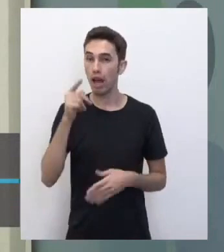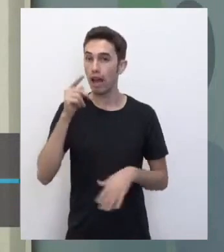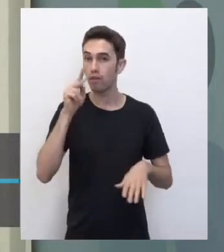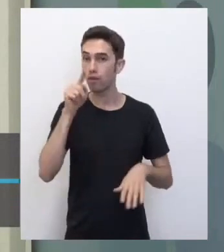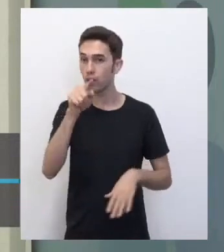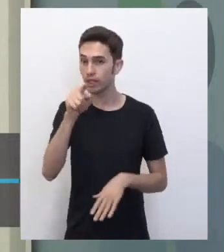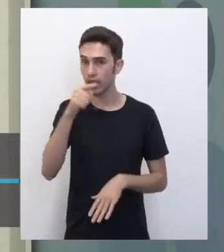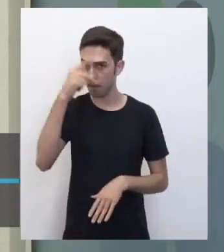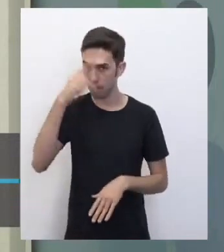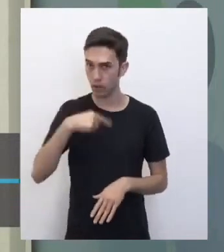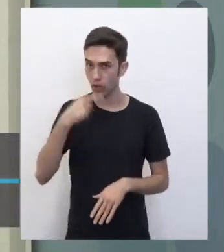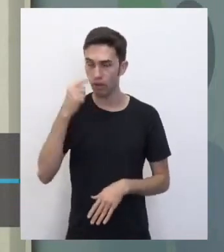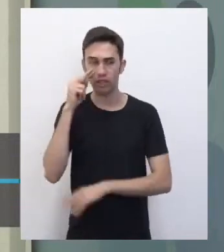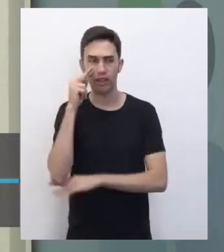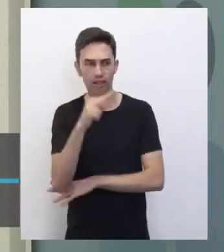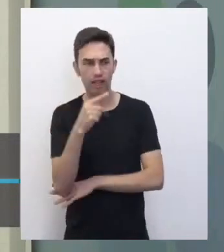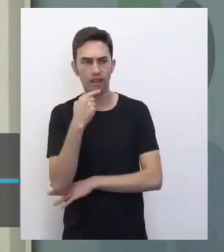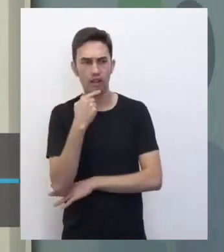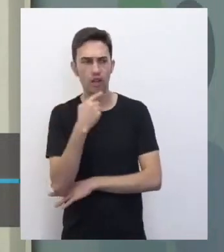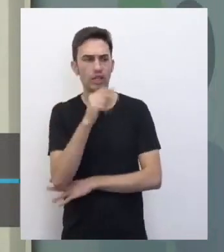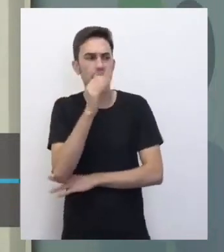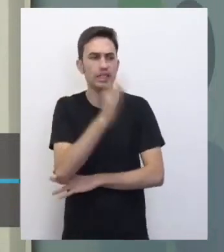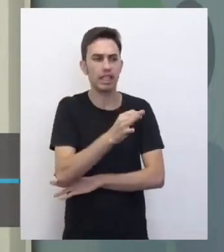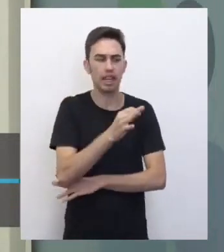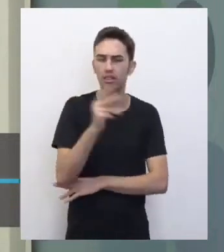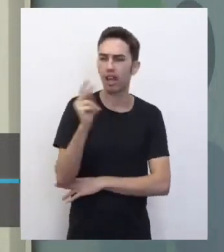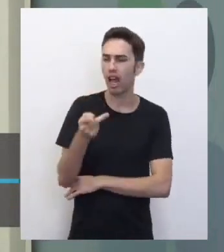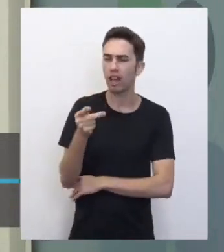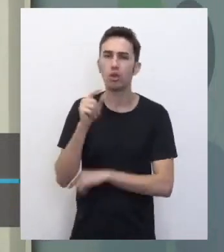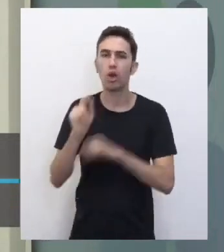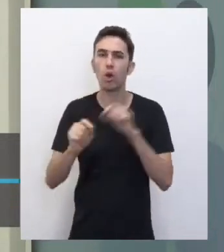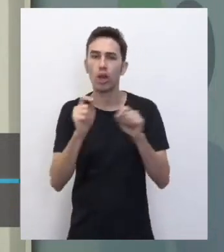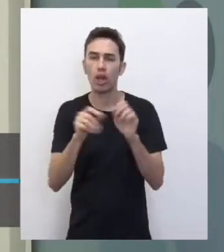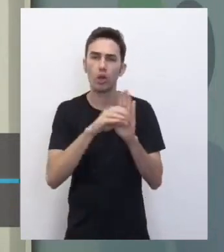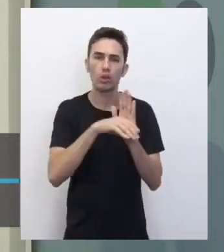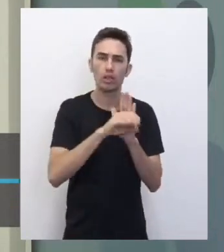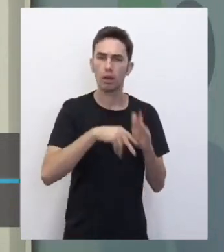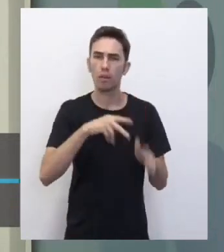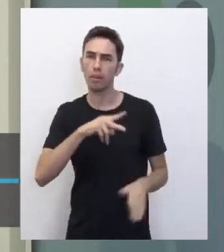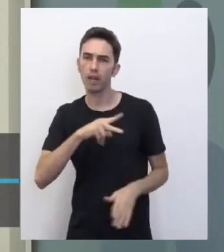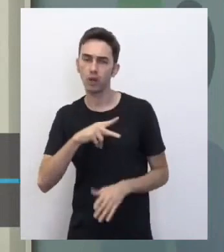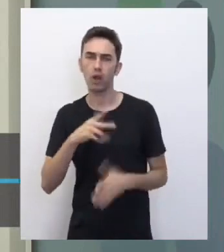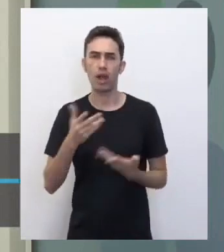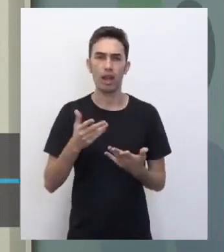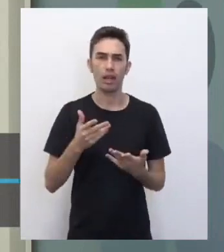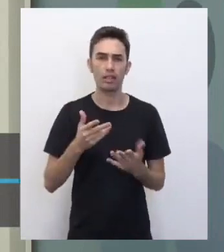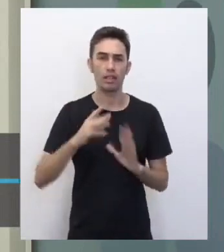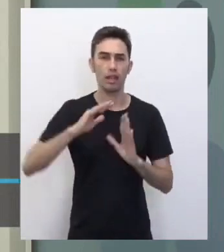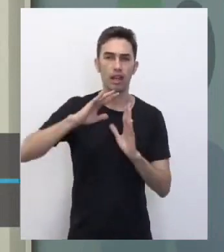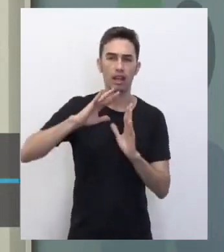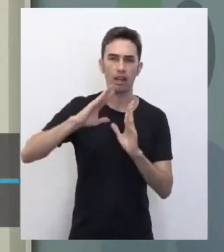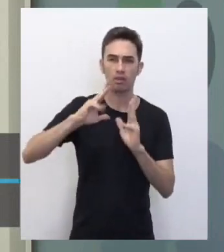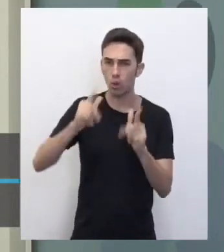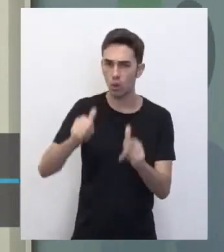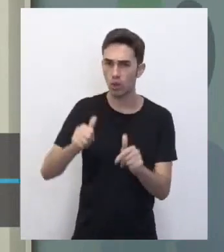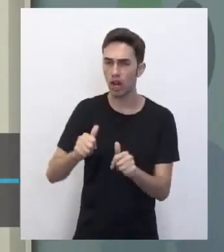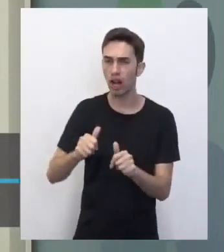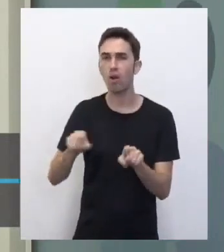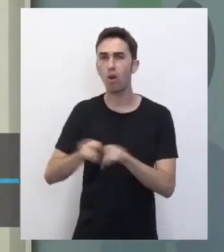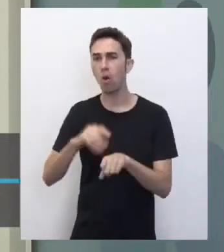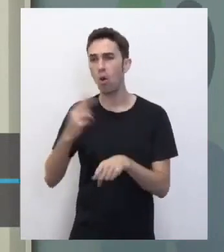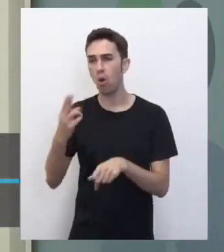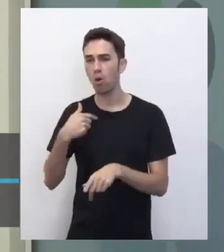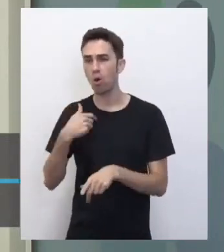você responde essa pergunta? Né? O certo e errado são conceitos particulares, universais ou relativos? E por que você pensa assim?